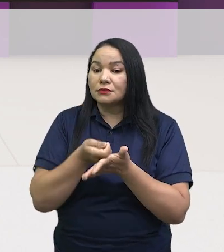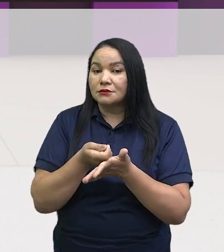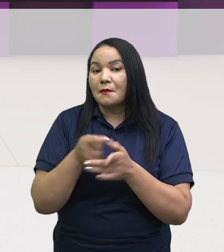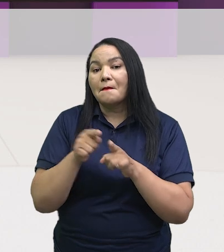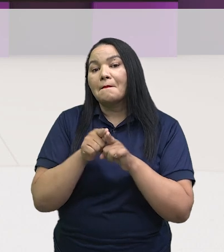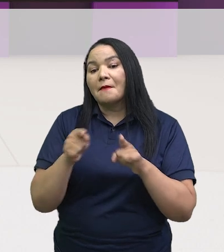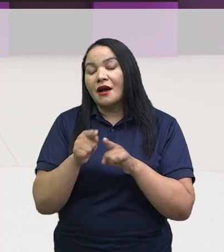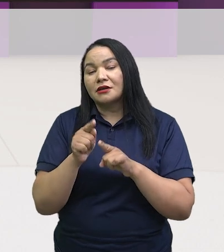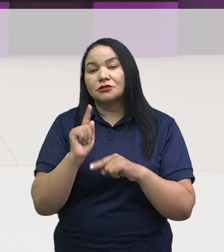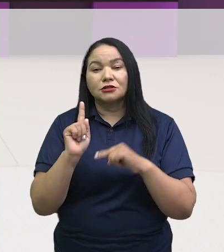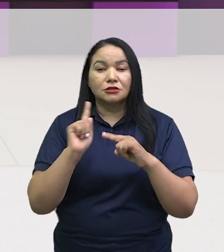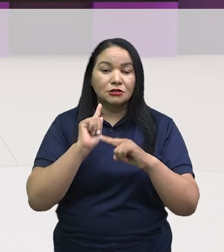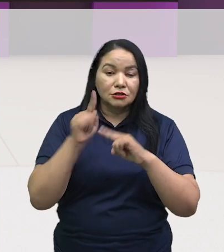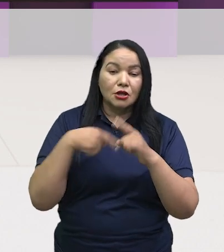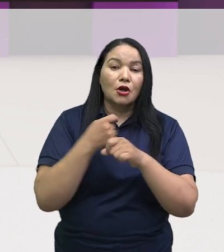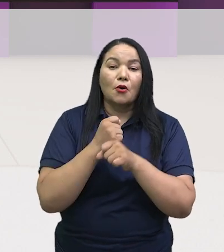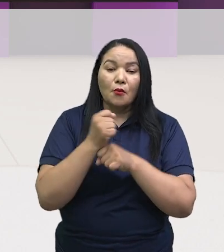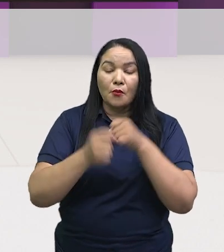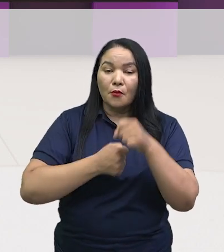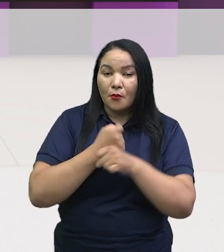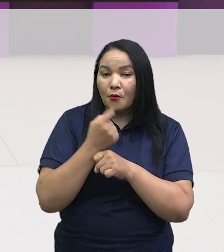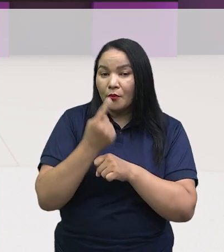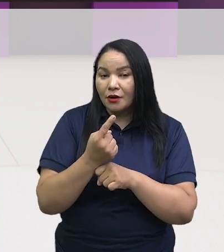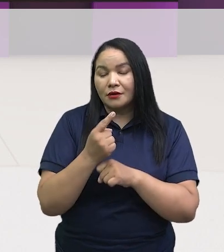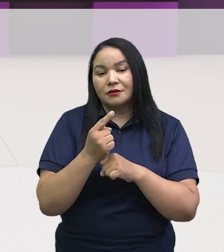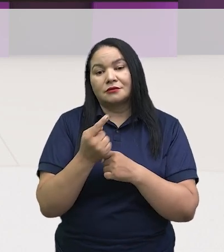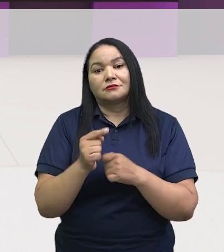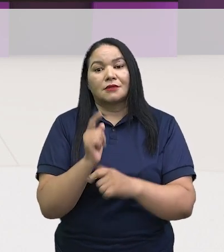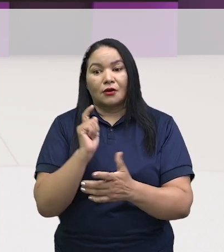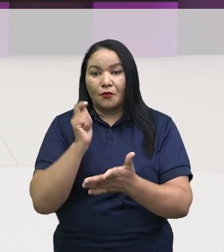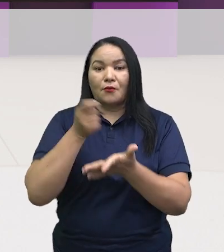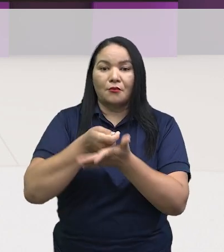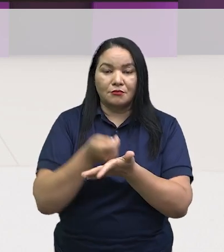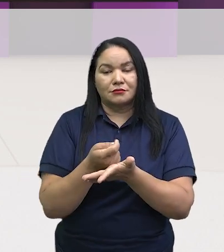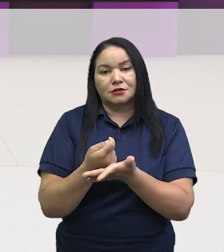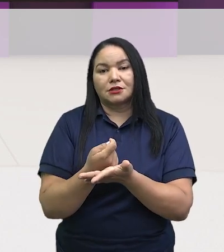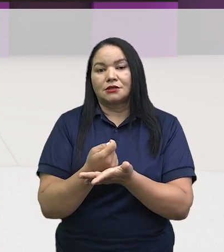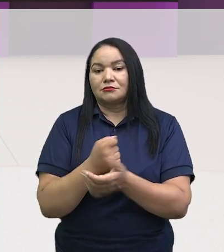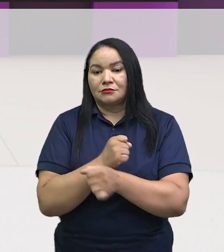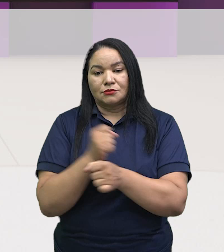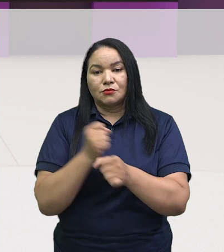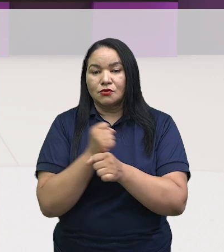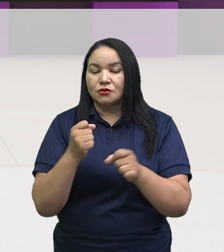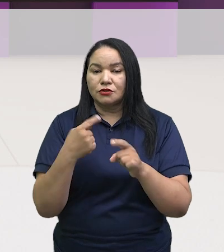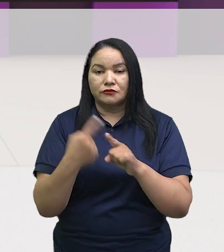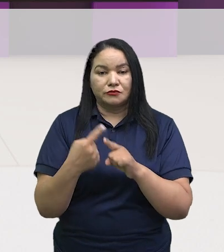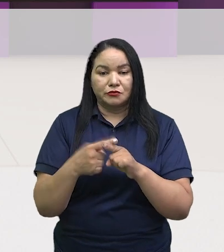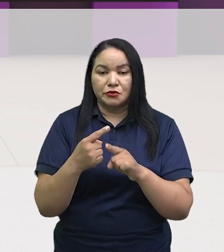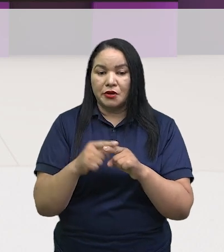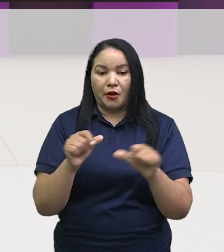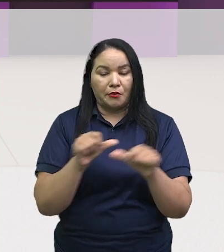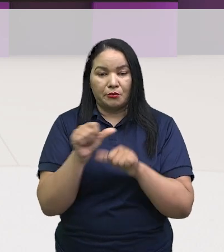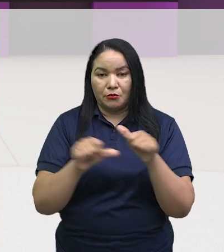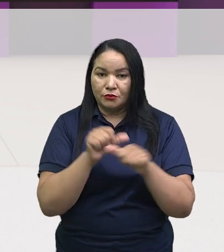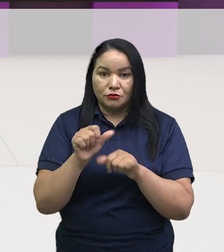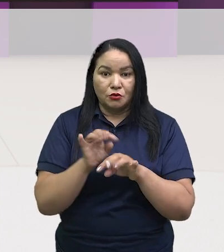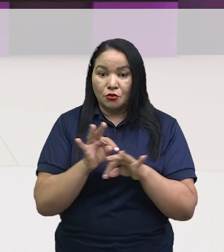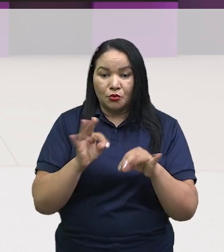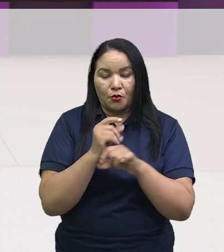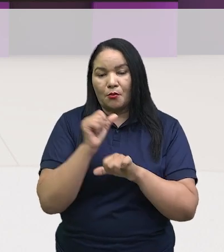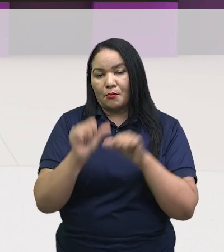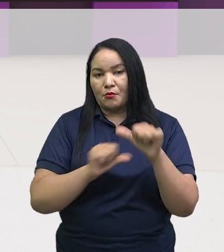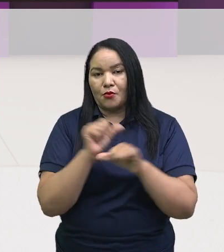considerável, mas daqui a um ano, com certeza você não vai conseguir fazer a mesma coisa que você faz hoje. Não é tudo isso